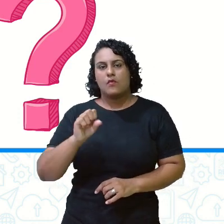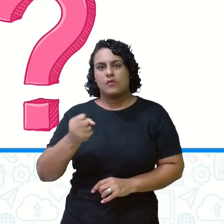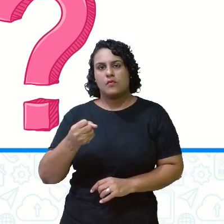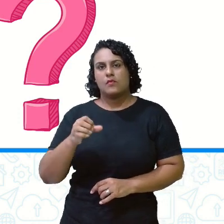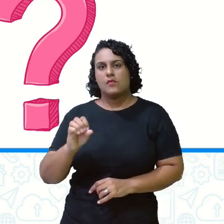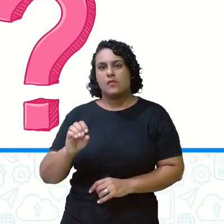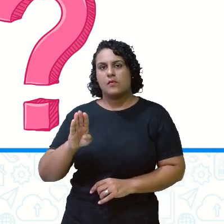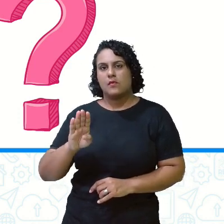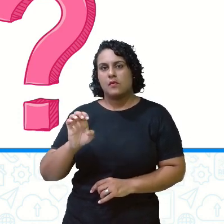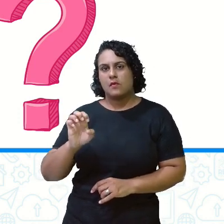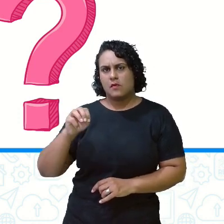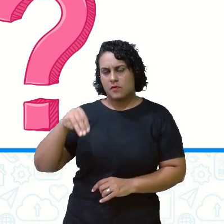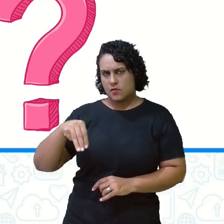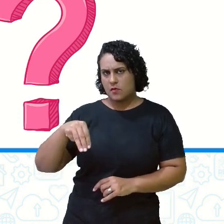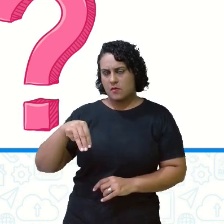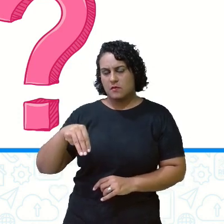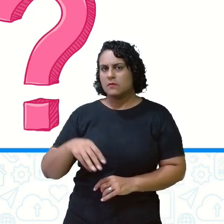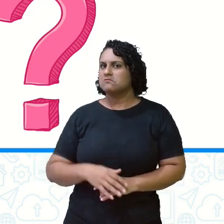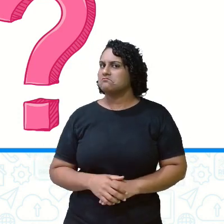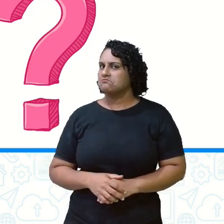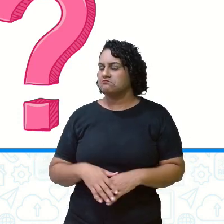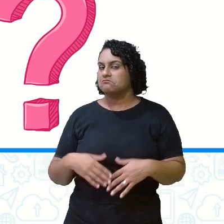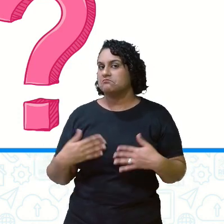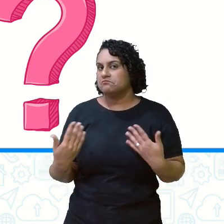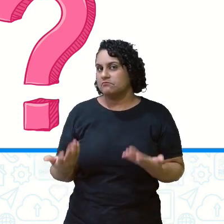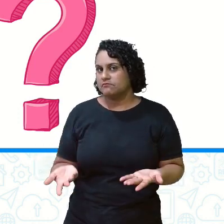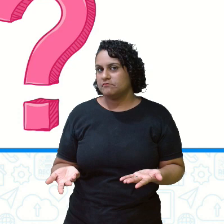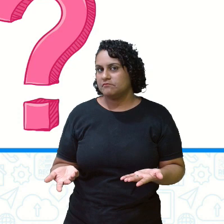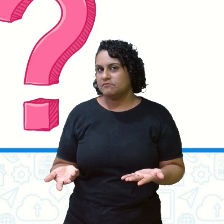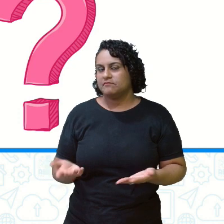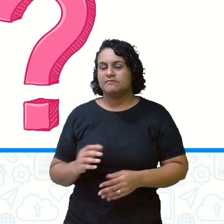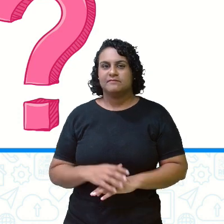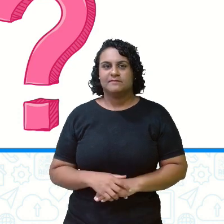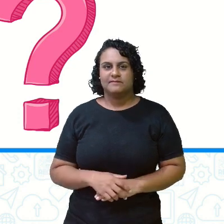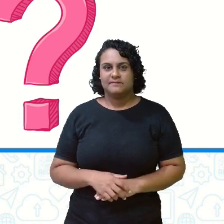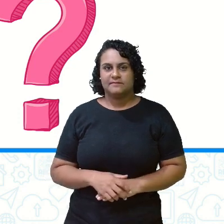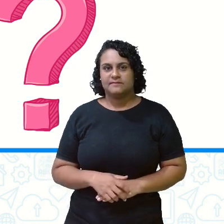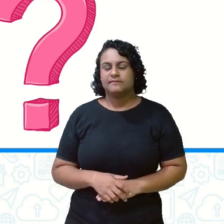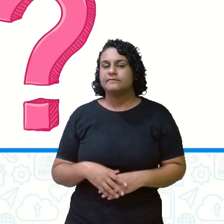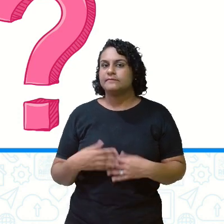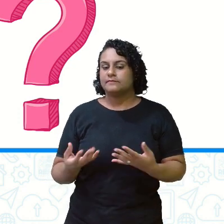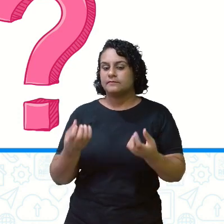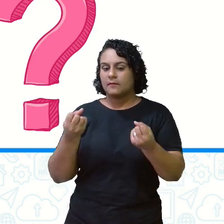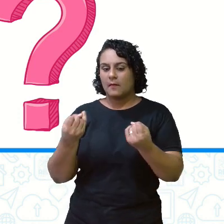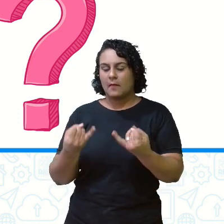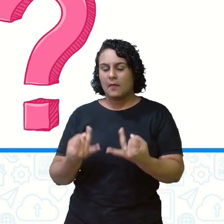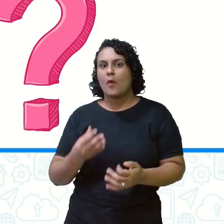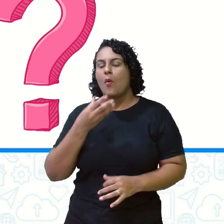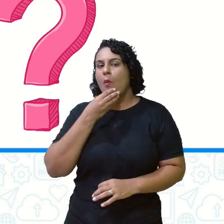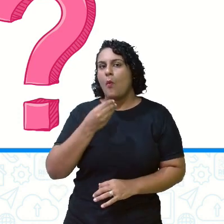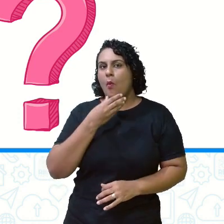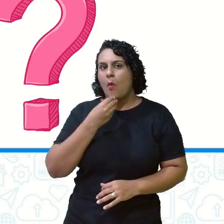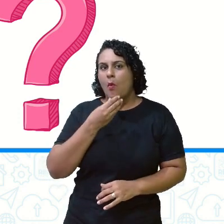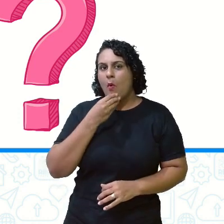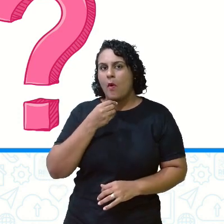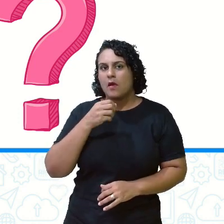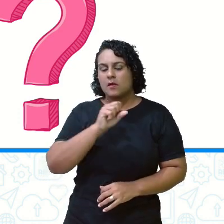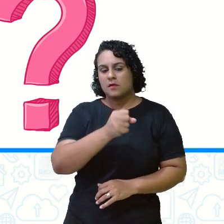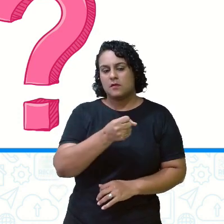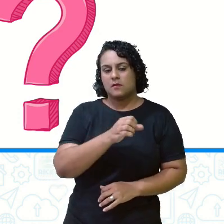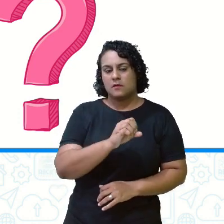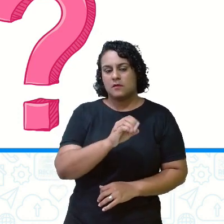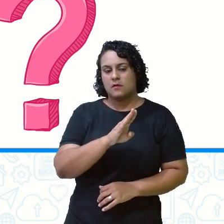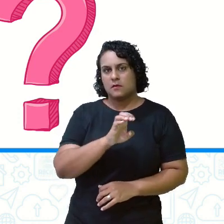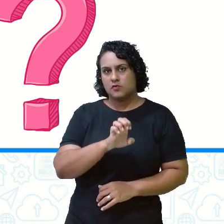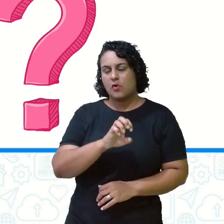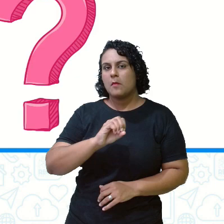ele sobem as escadas. E aí? Quando eu digo que o homem sobe